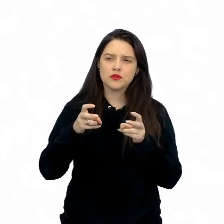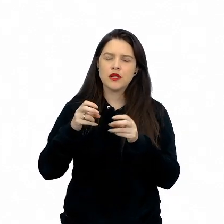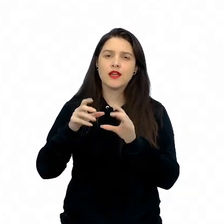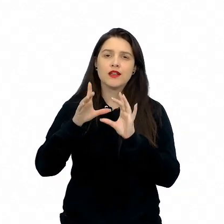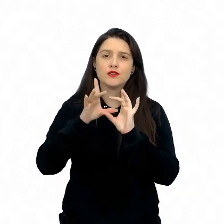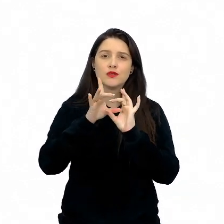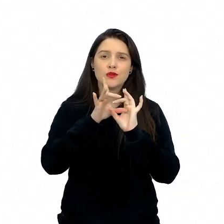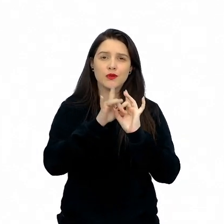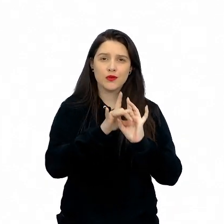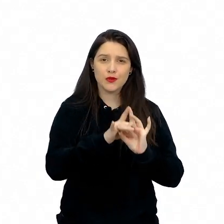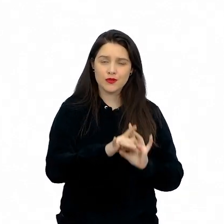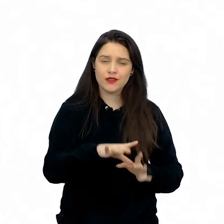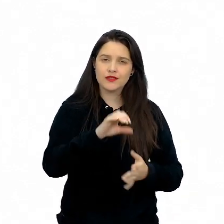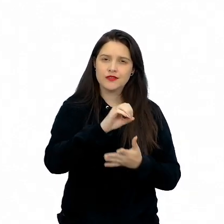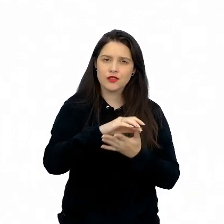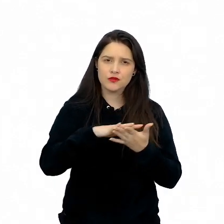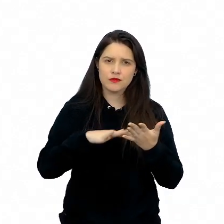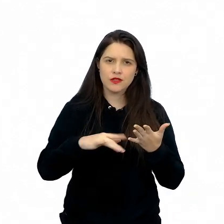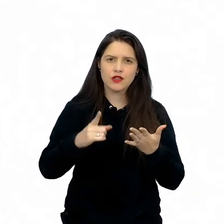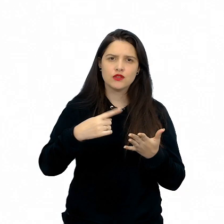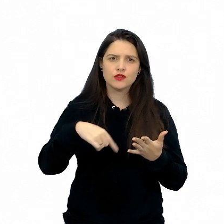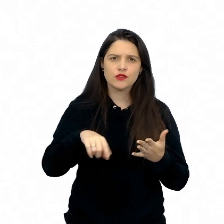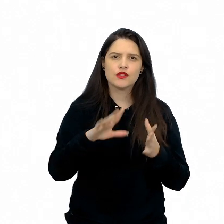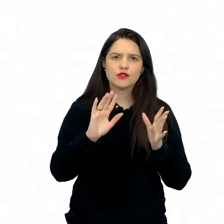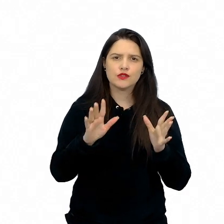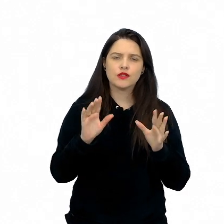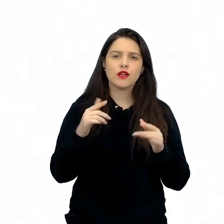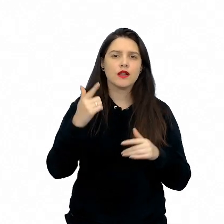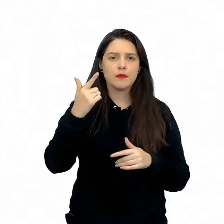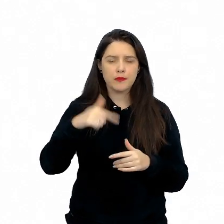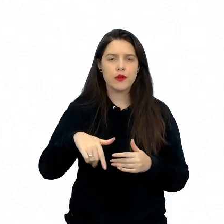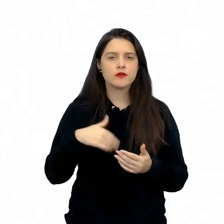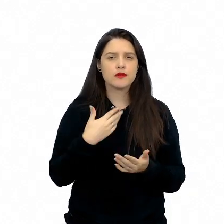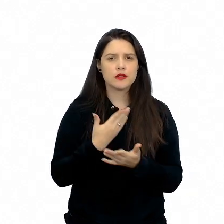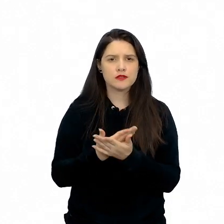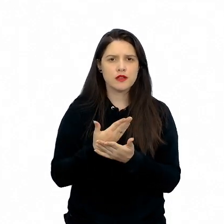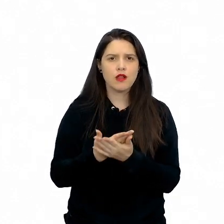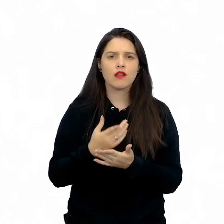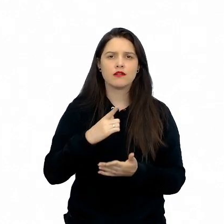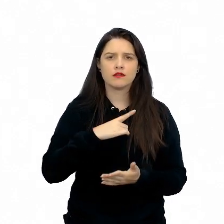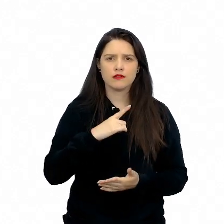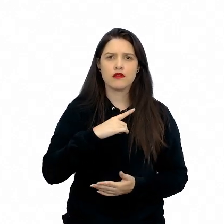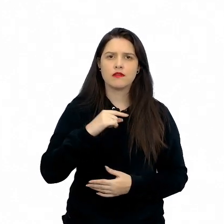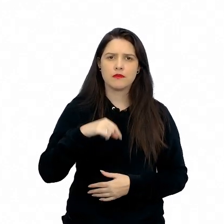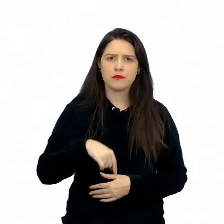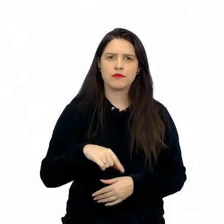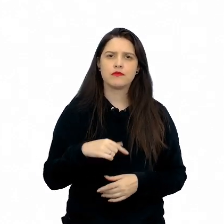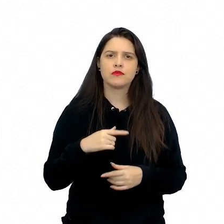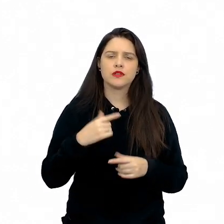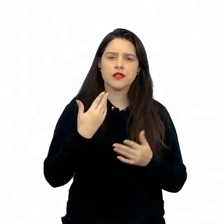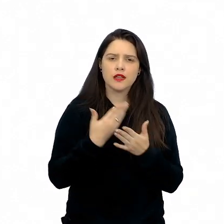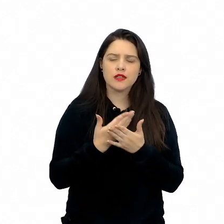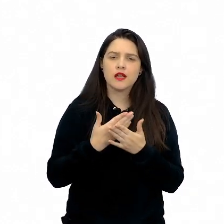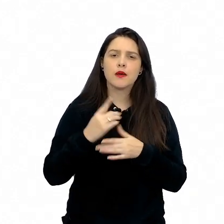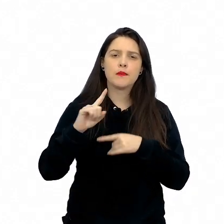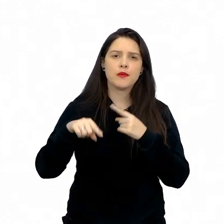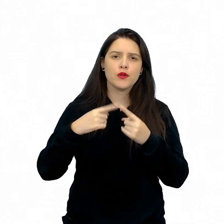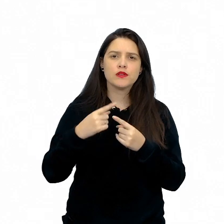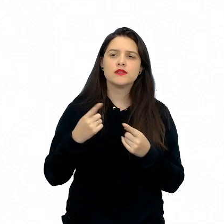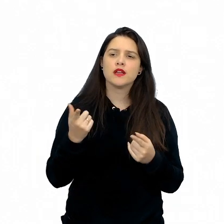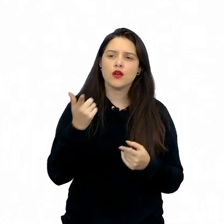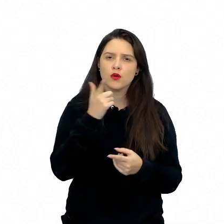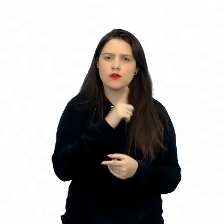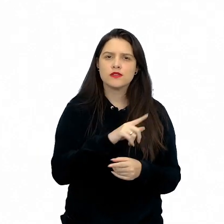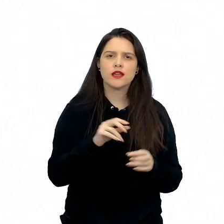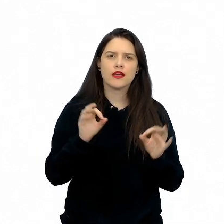contexto nessas atividades para a gente poder planejar as nossas aulas e ganhar tempo nas nossas aulas e ganhar mais conhecimento